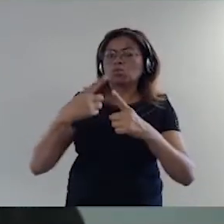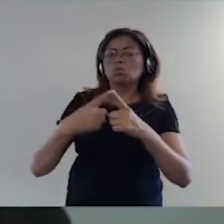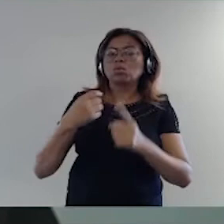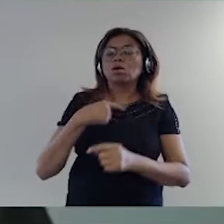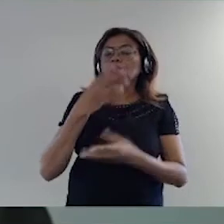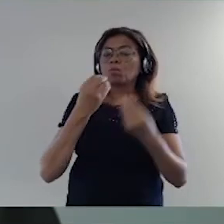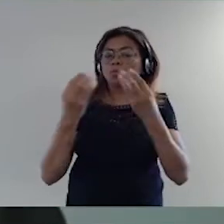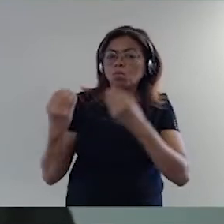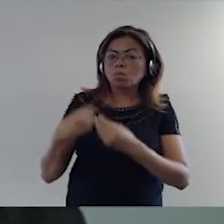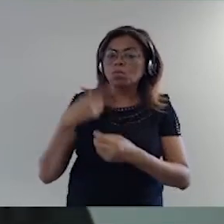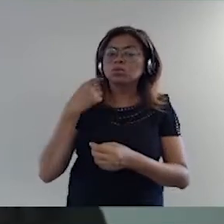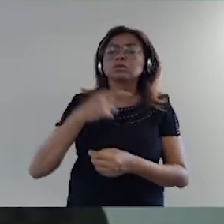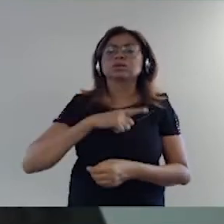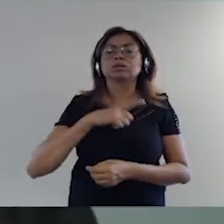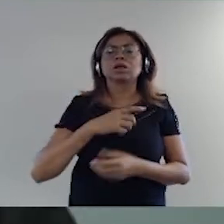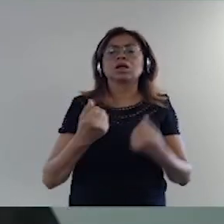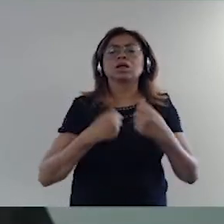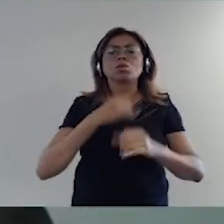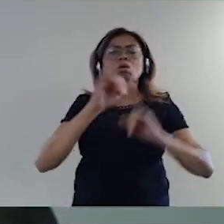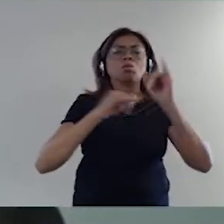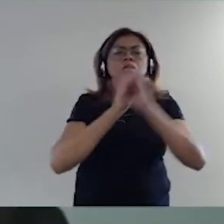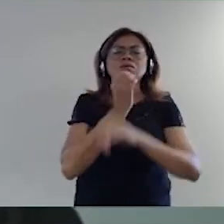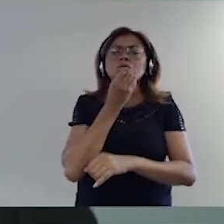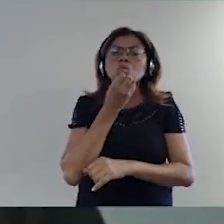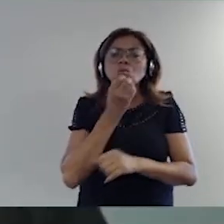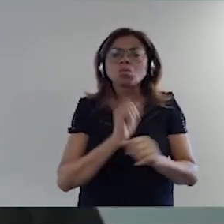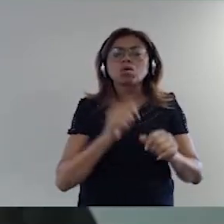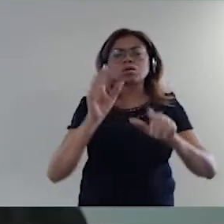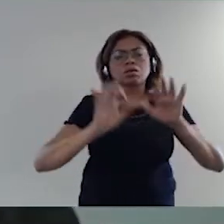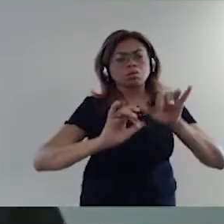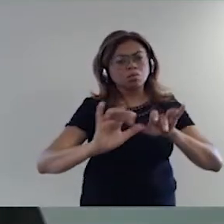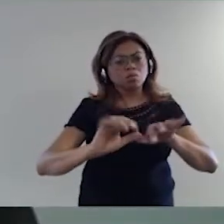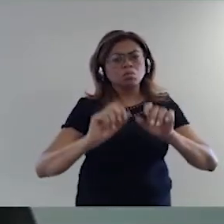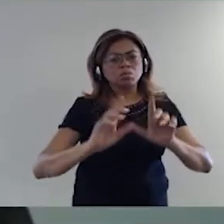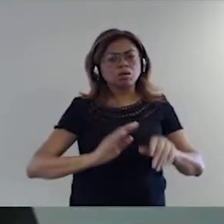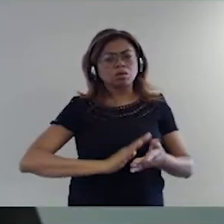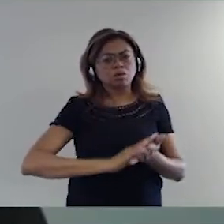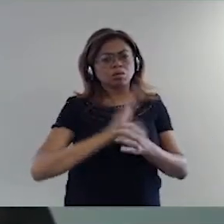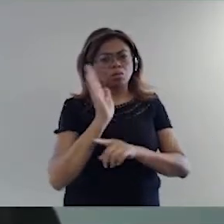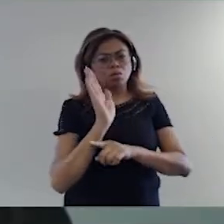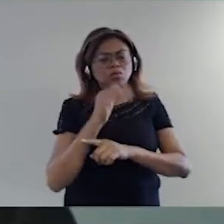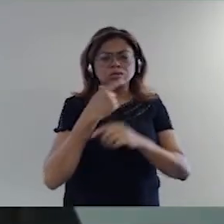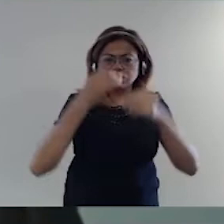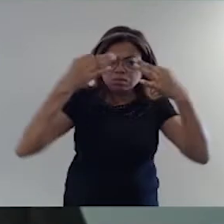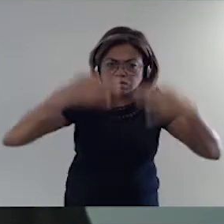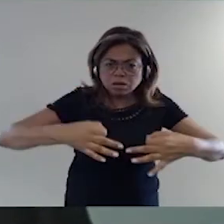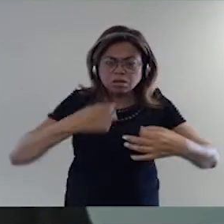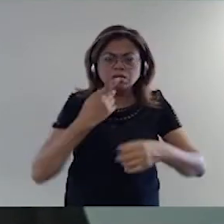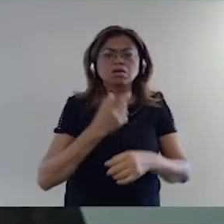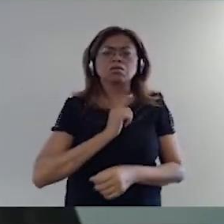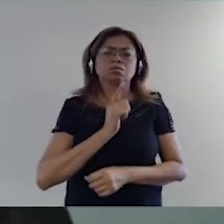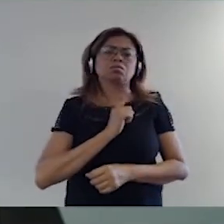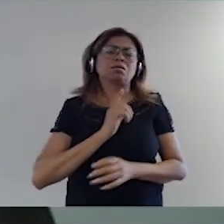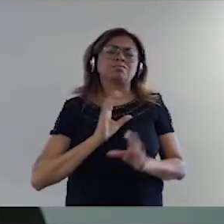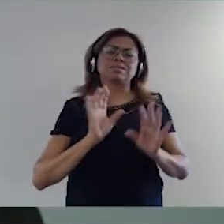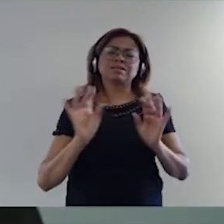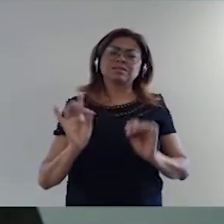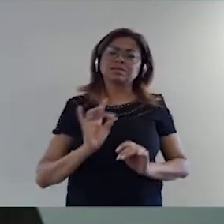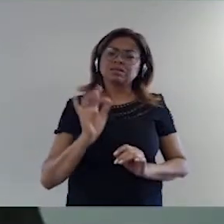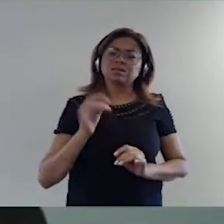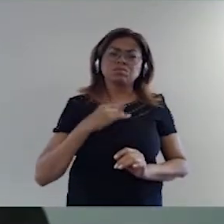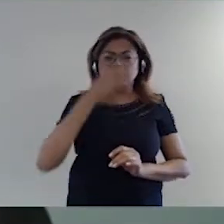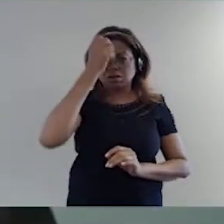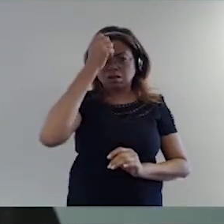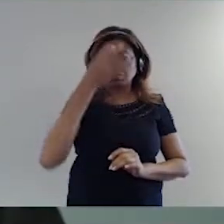bom equipamento, que têm uma boa conexão, que estão bem estruturadas nos seus gabinetes, que elas têm uma sensibilidade em relação a